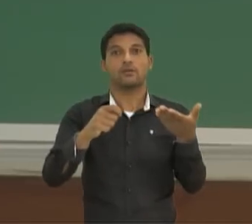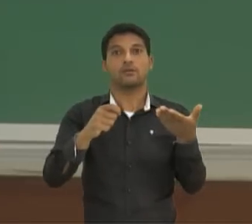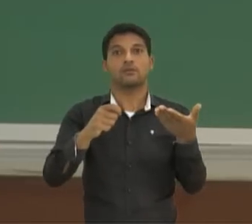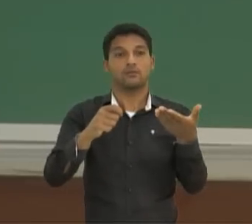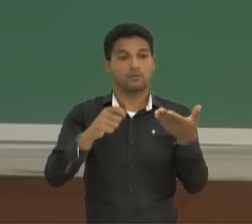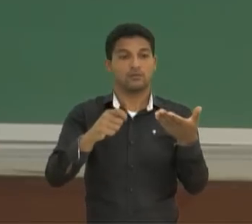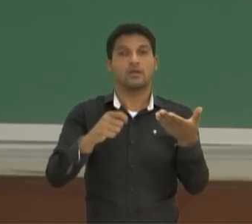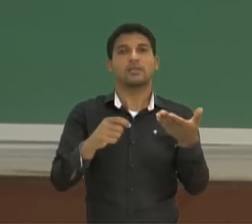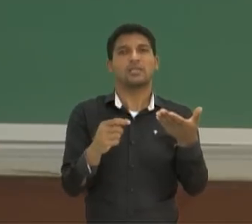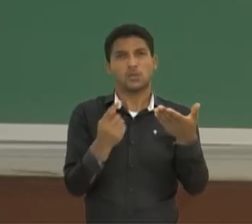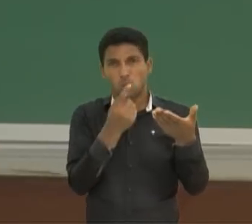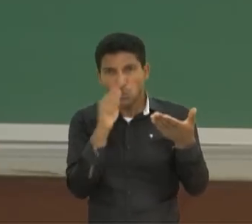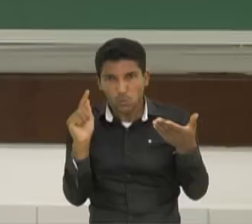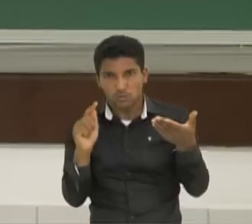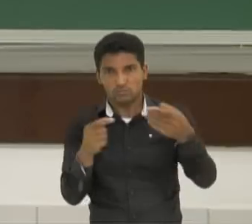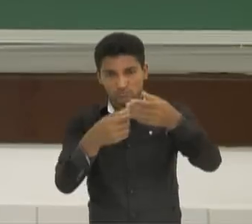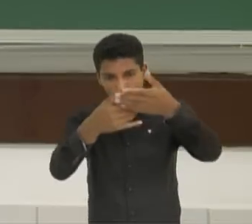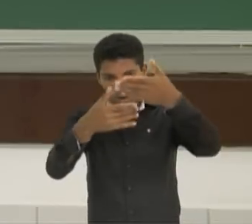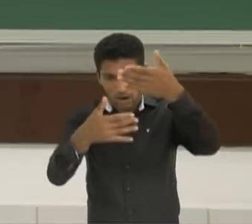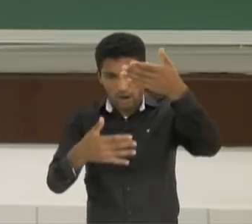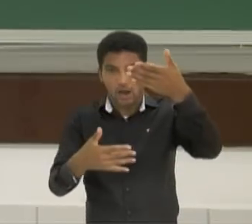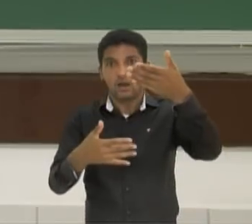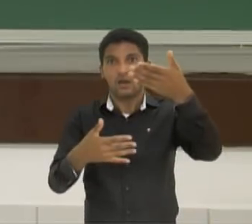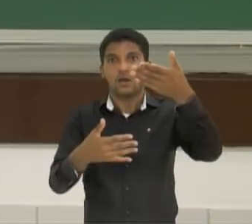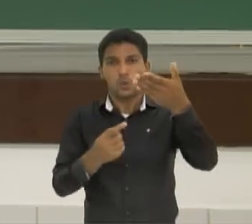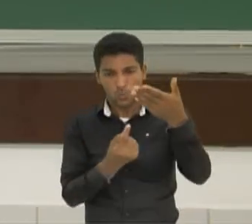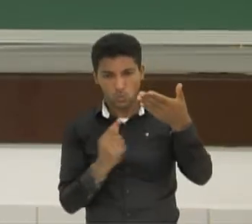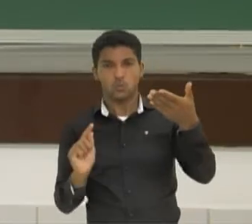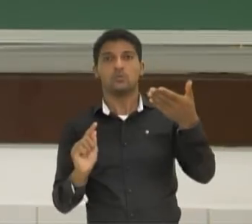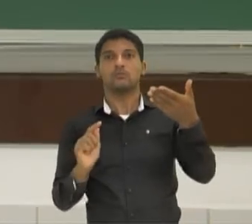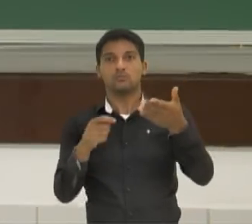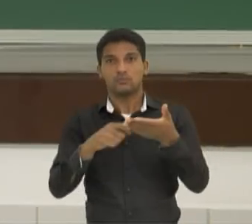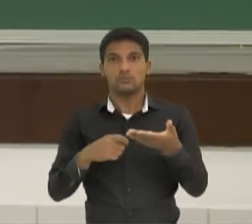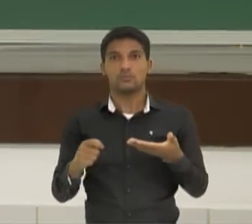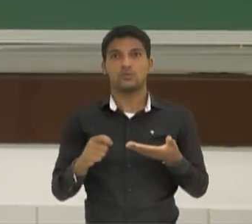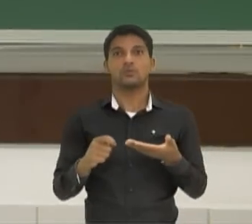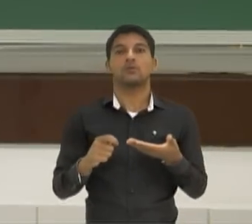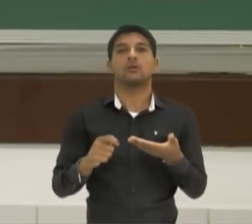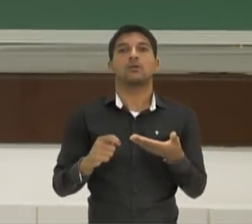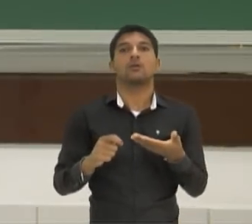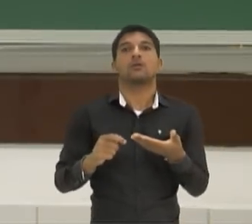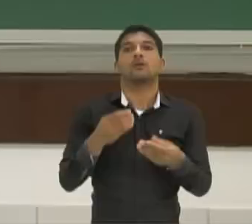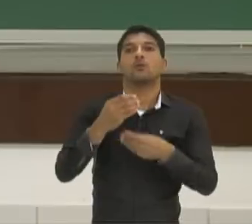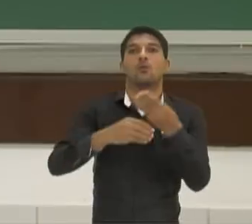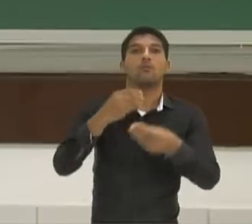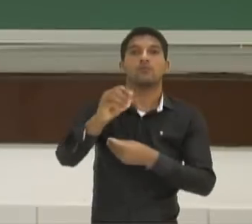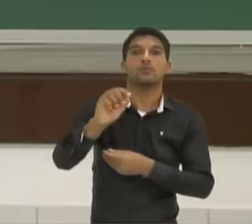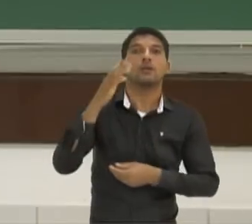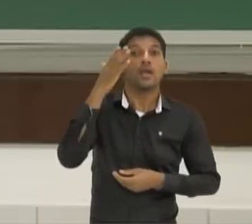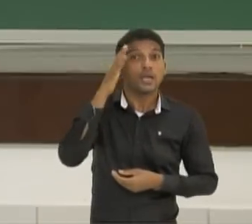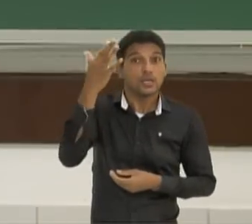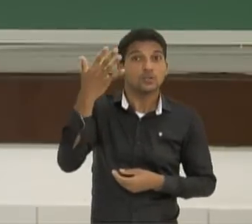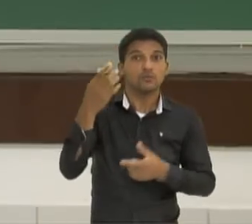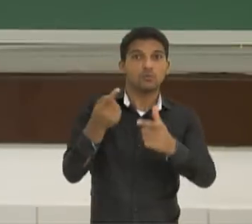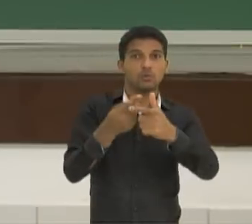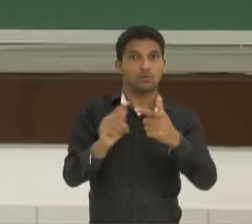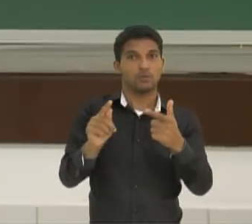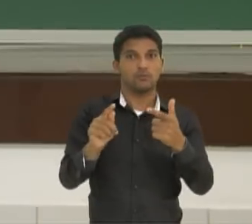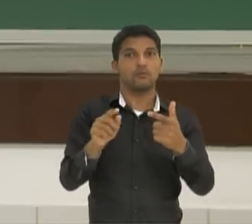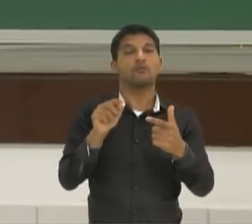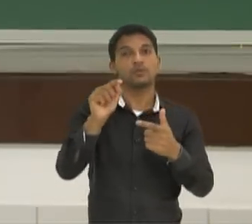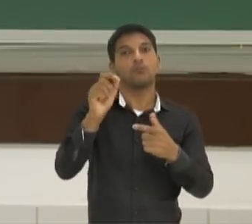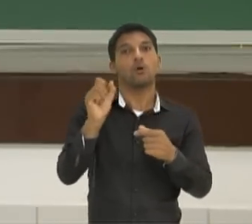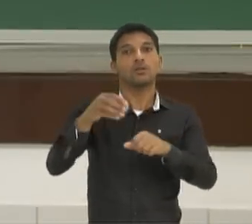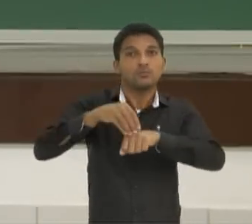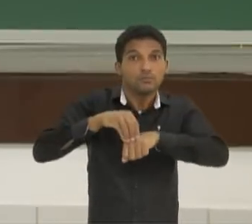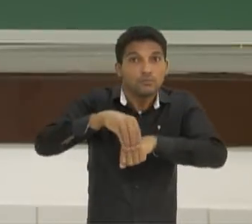para ficar mais rica ainda a minha carta de reclamação, o meu texto, a possibilidade de resolver o problema. Né? Então, se eu comprei o produto e o